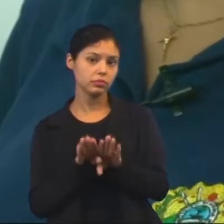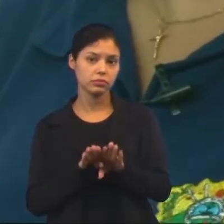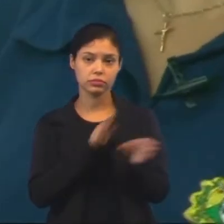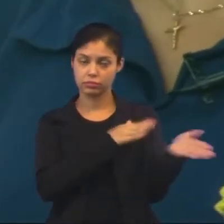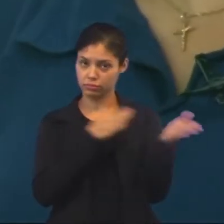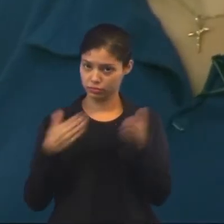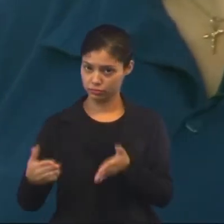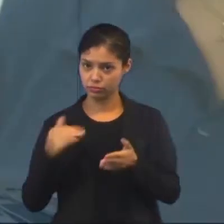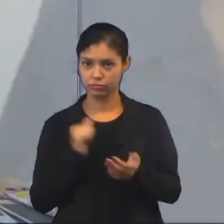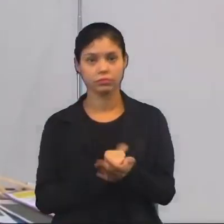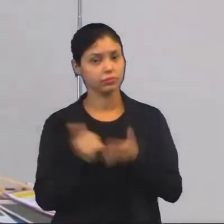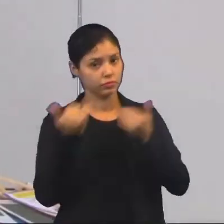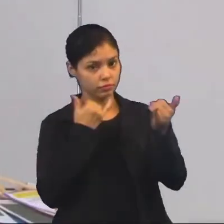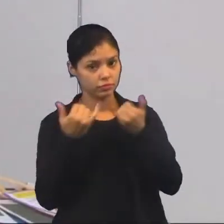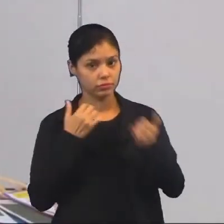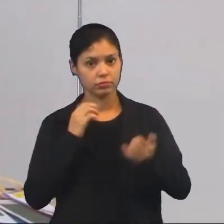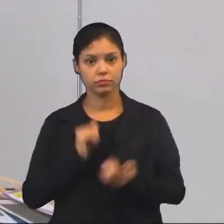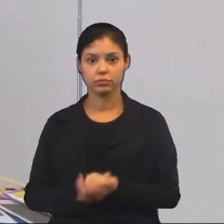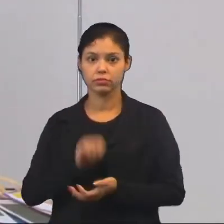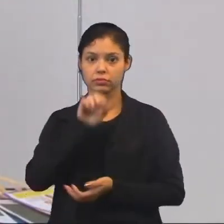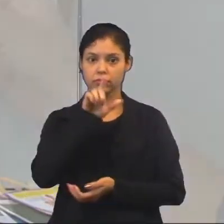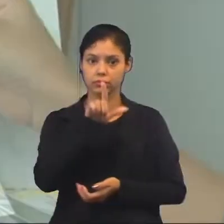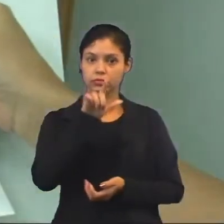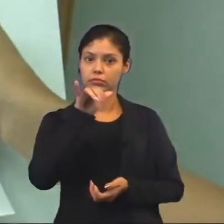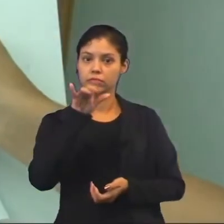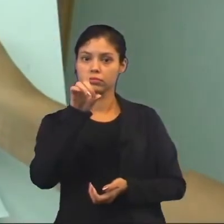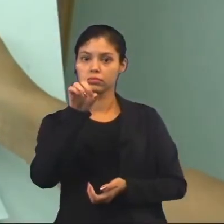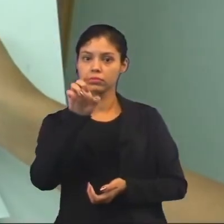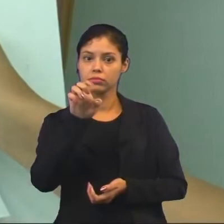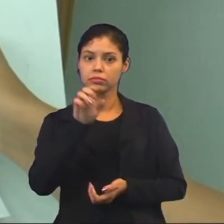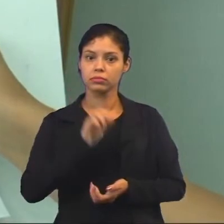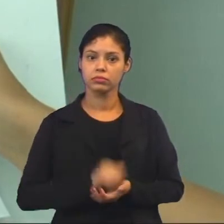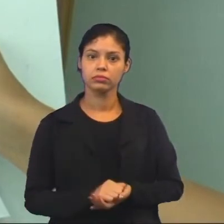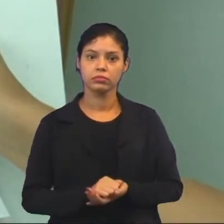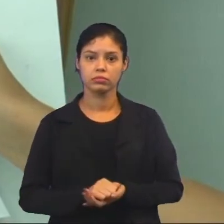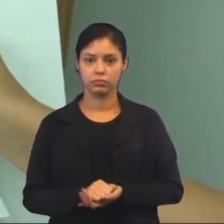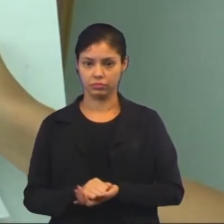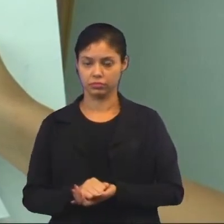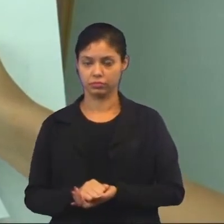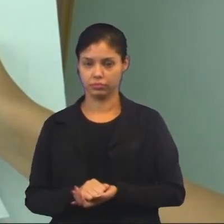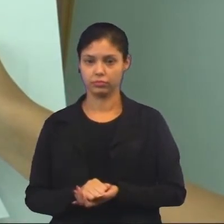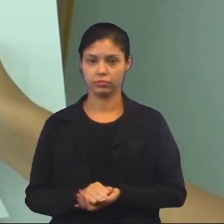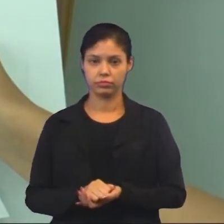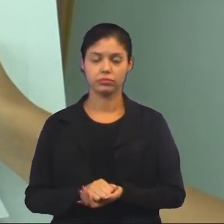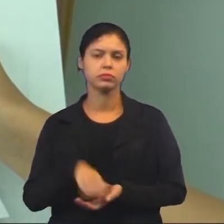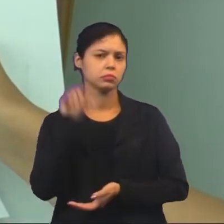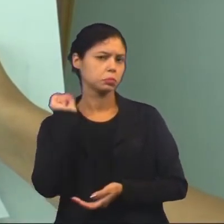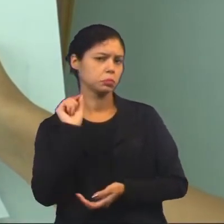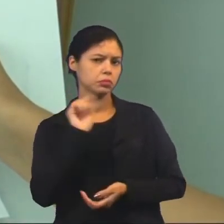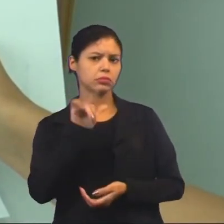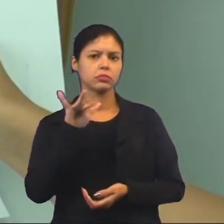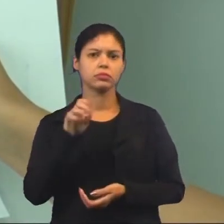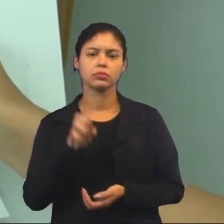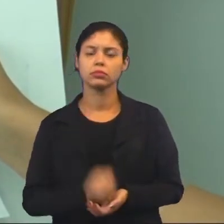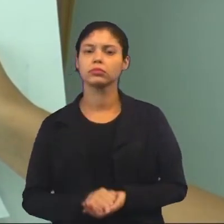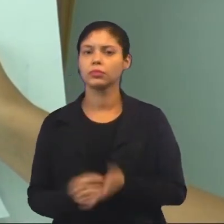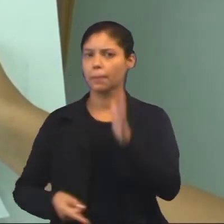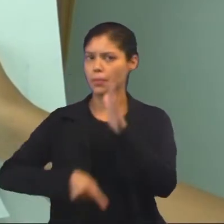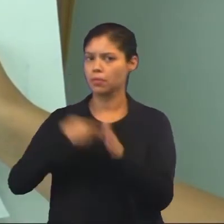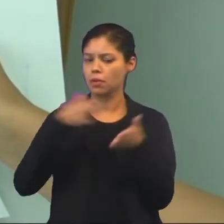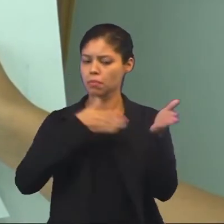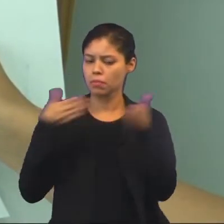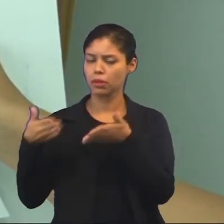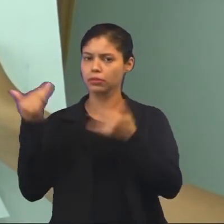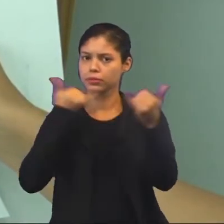uma parte da notícia, tá? Aqui nós encontramos o lead. Tá? E o que é o lead? O lead é a